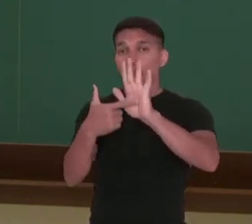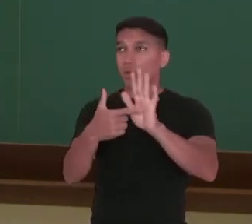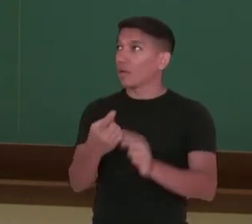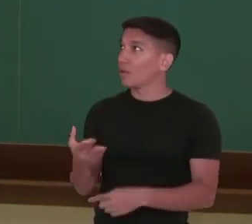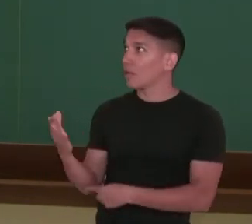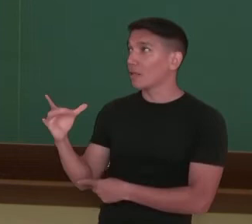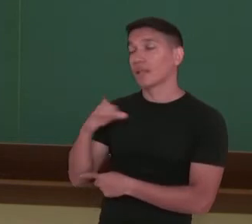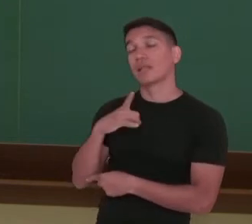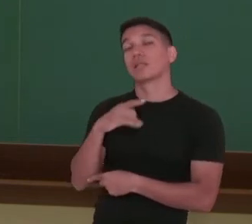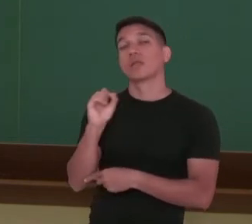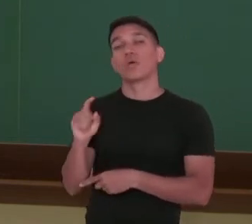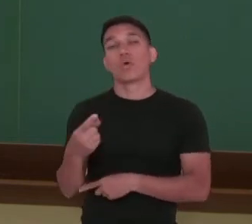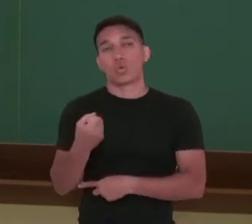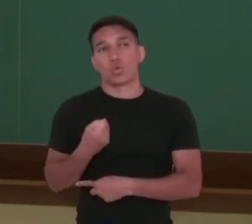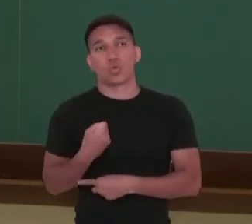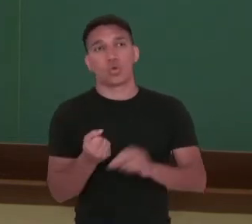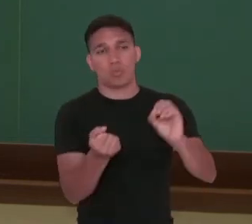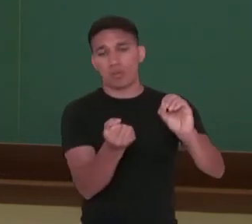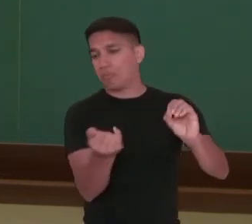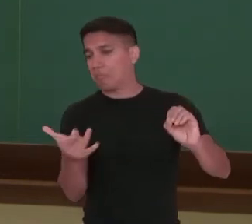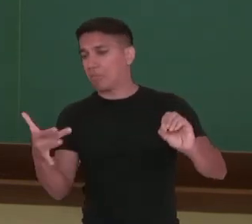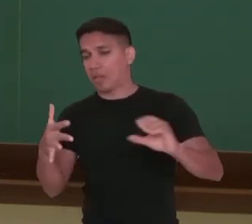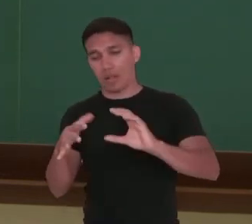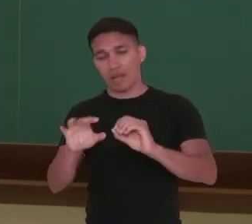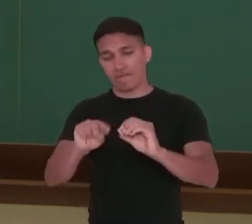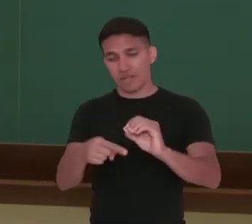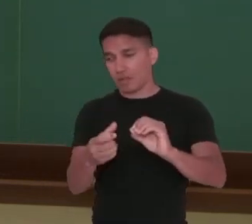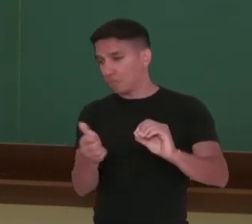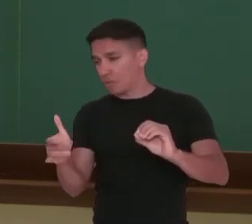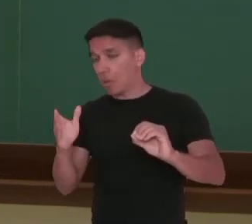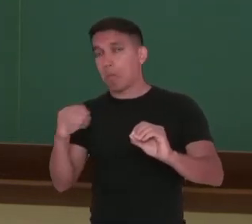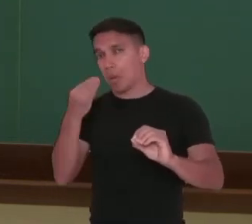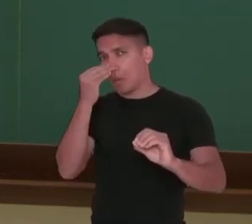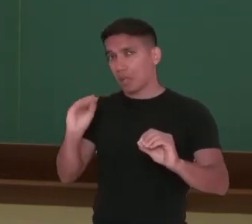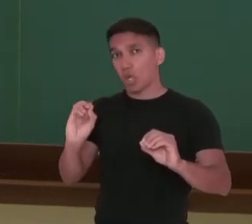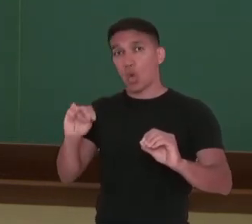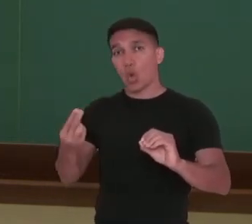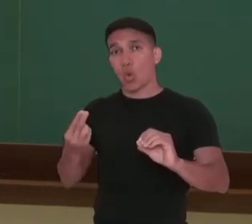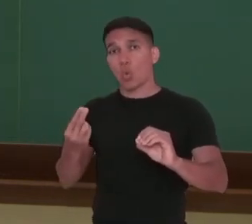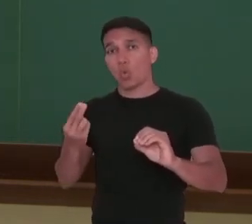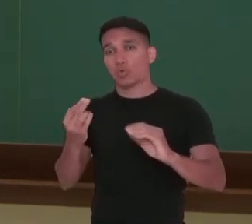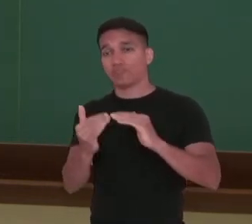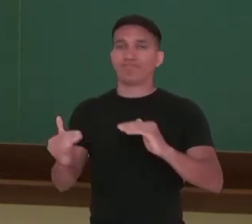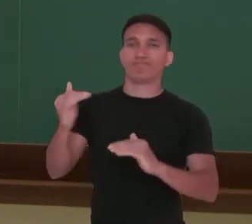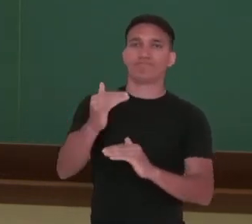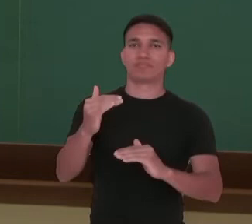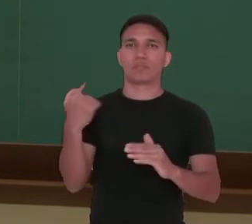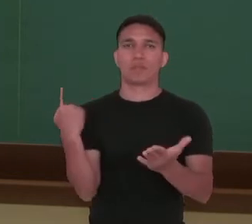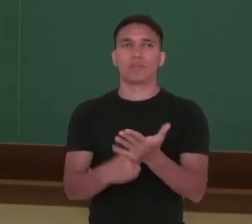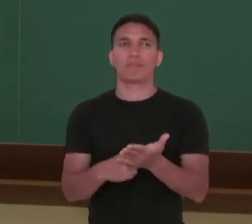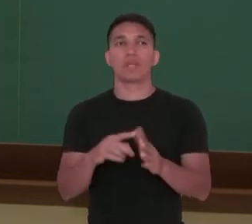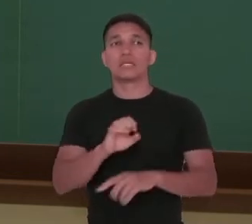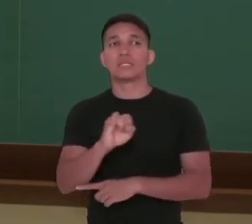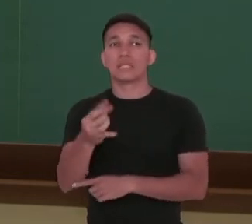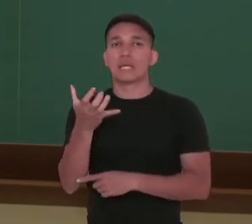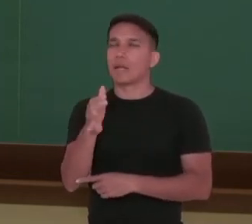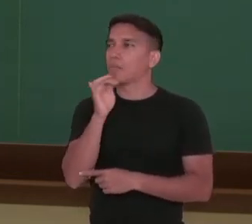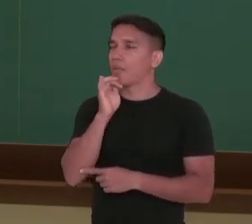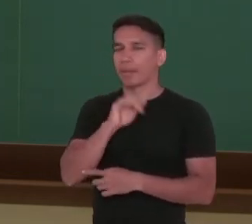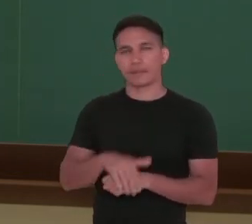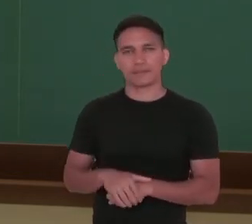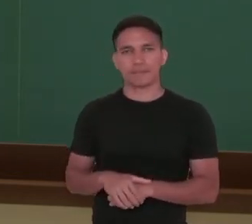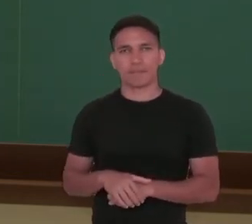que aparecem, você pode ignorar. Só que para isso você pode arredondar. Esses números, pessoal, se você quiser arredondar, por